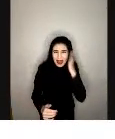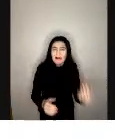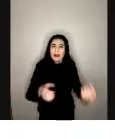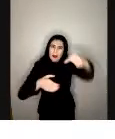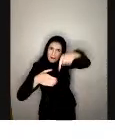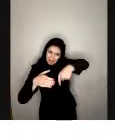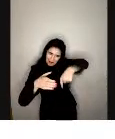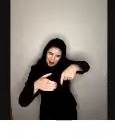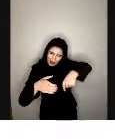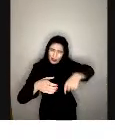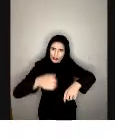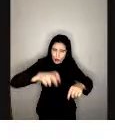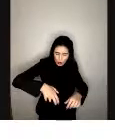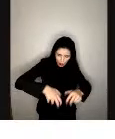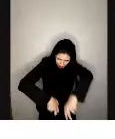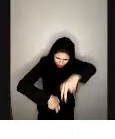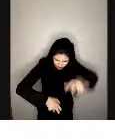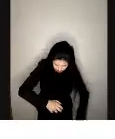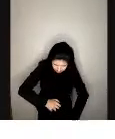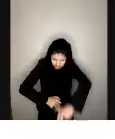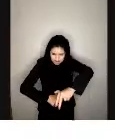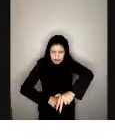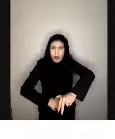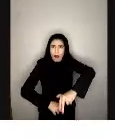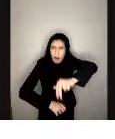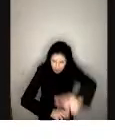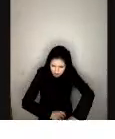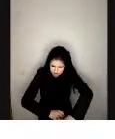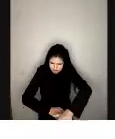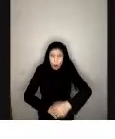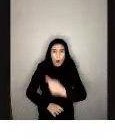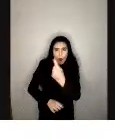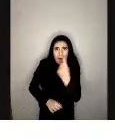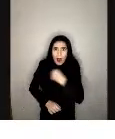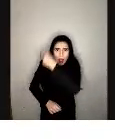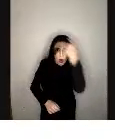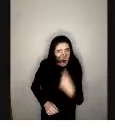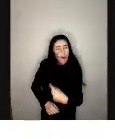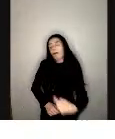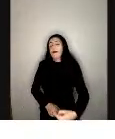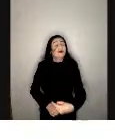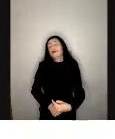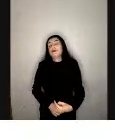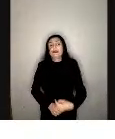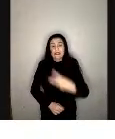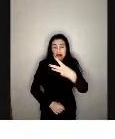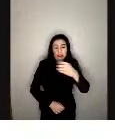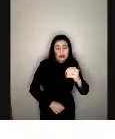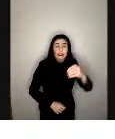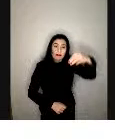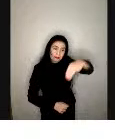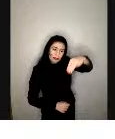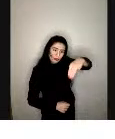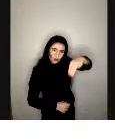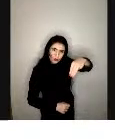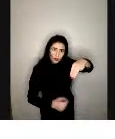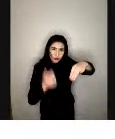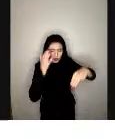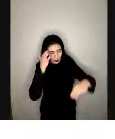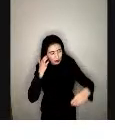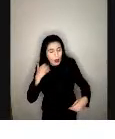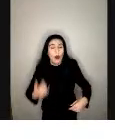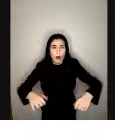piscina, saltando durante uma hora e meia até eu ter certeza que eu tinha a imagem que eu queria